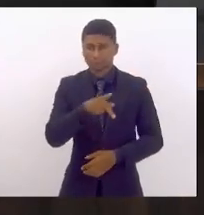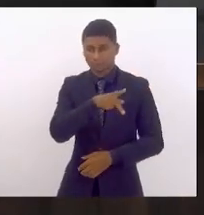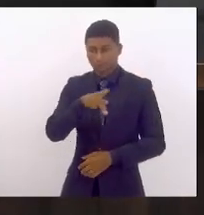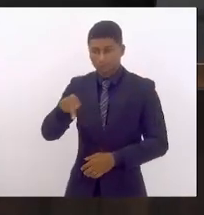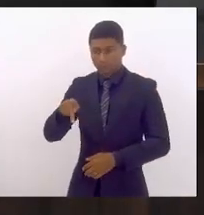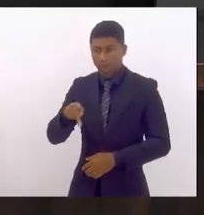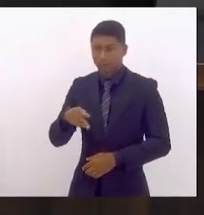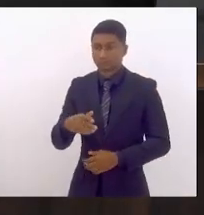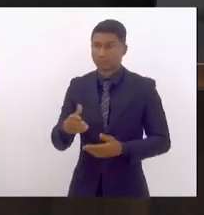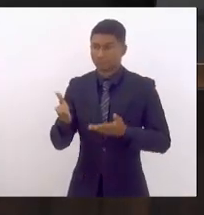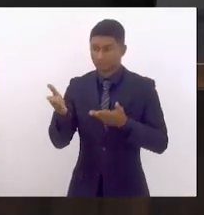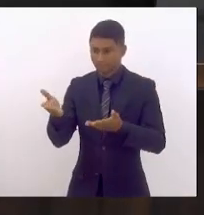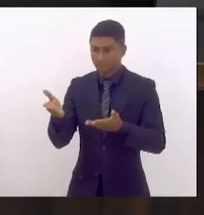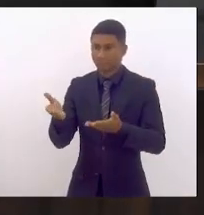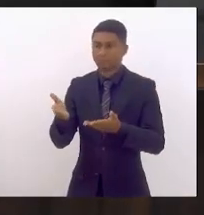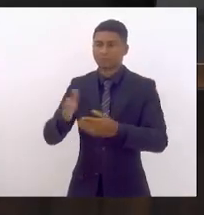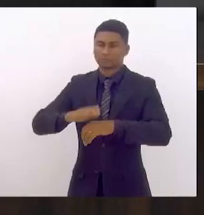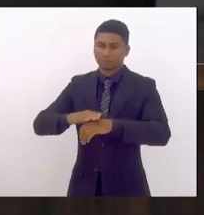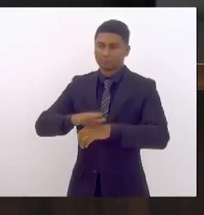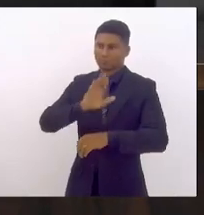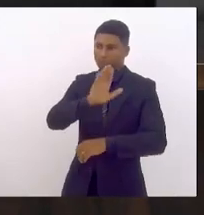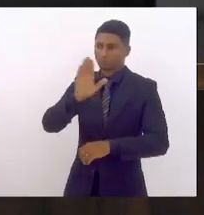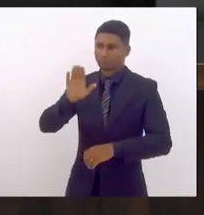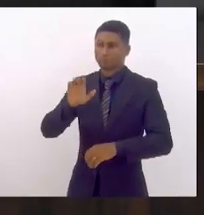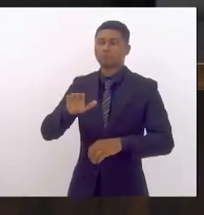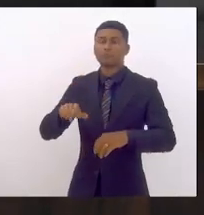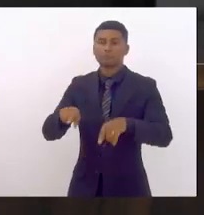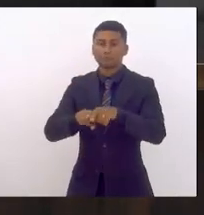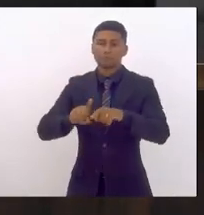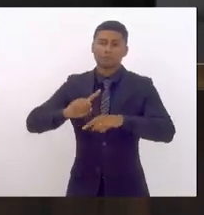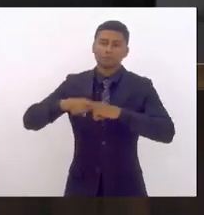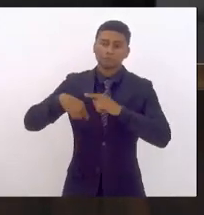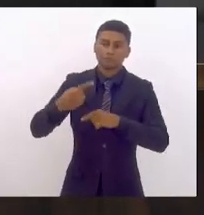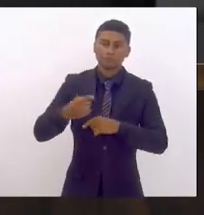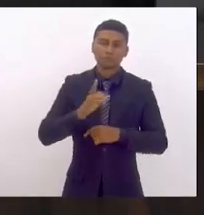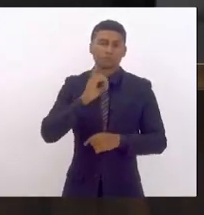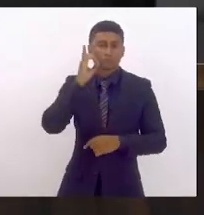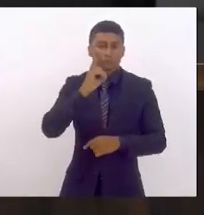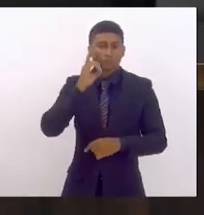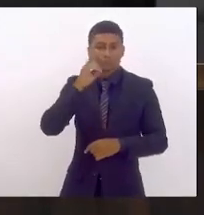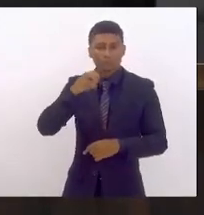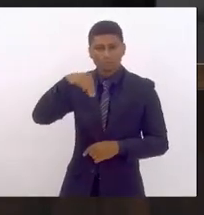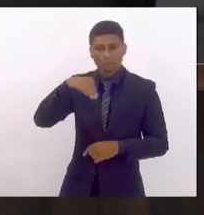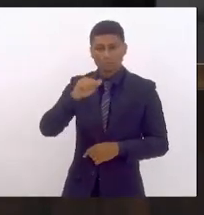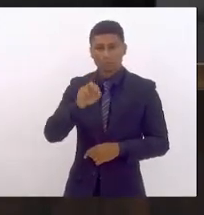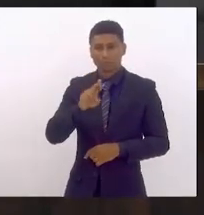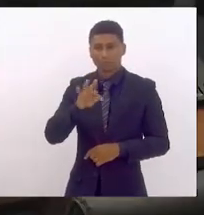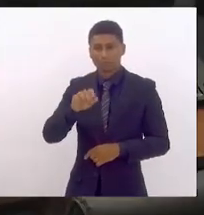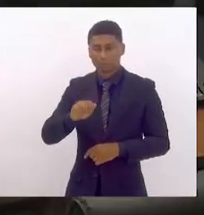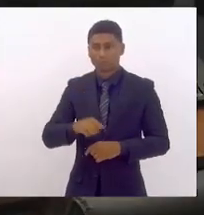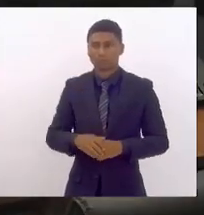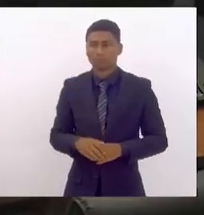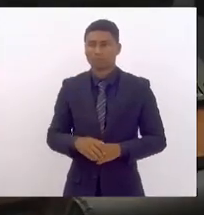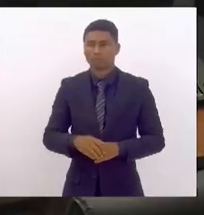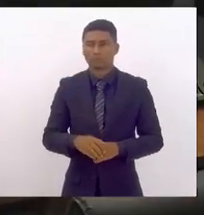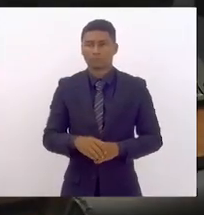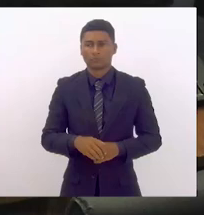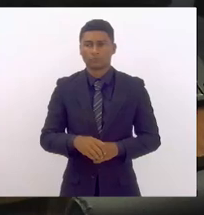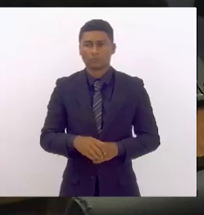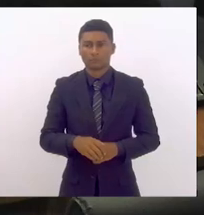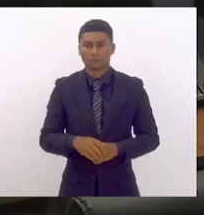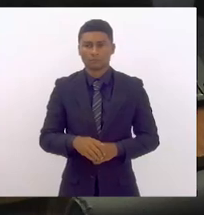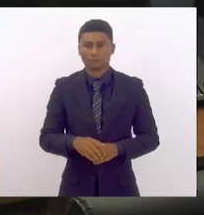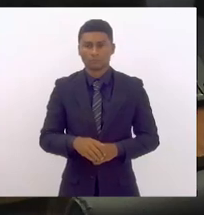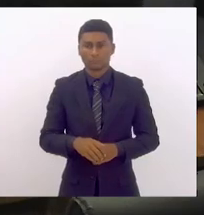vai conceder o questão de ordem em seguida deputada Marta que por aqui a vossa excelência